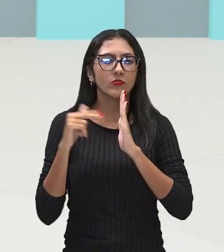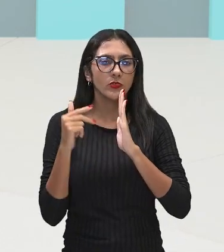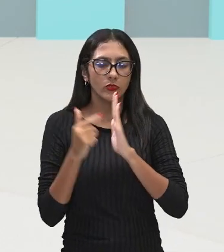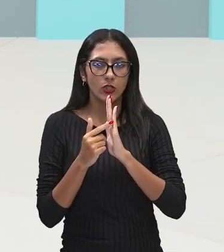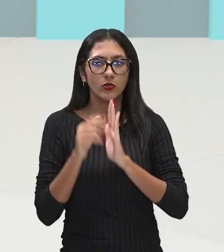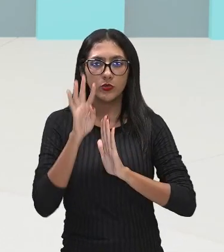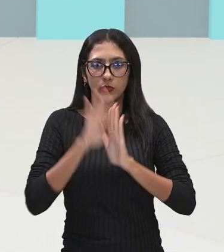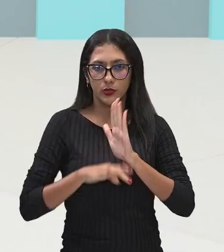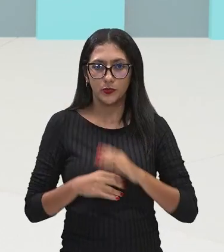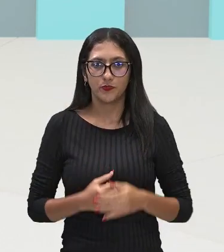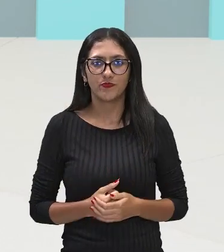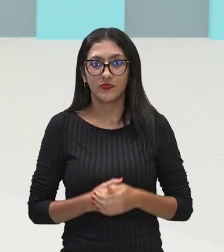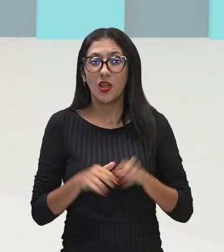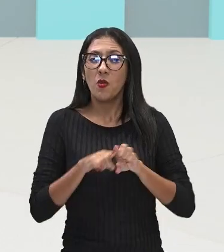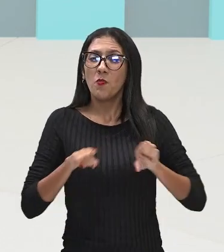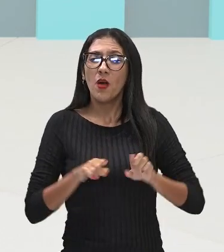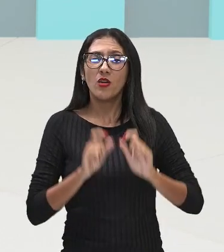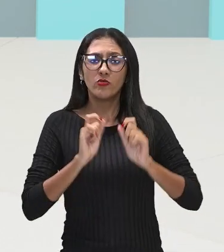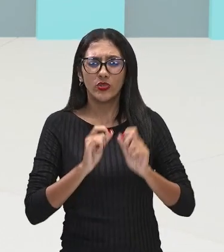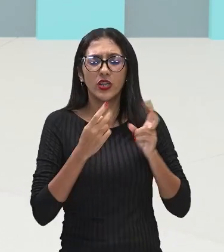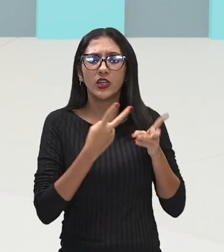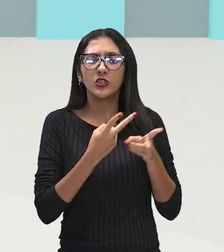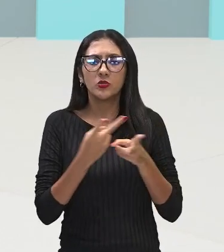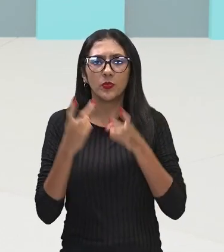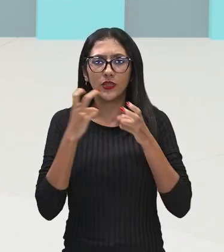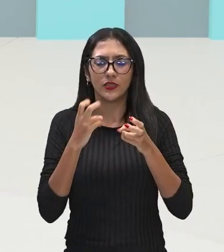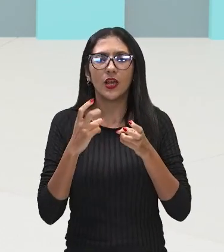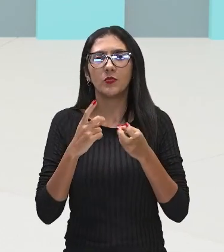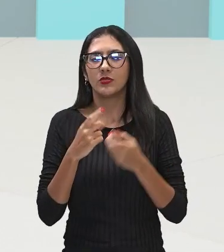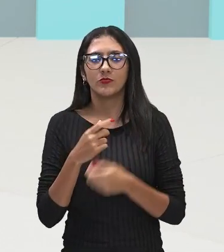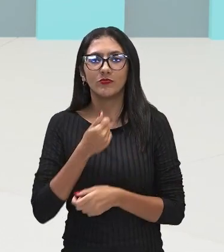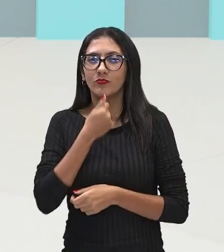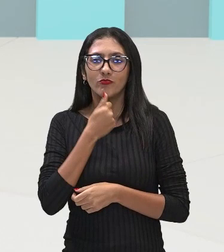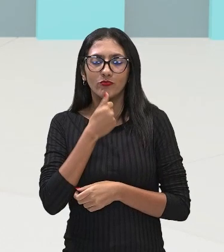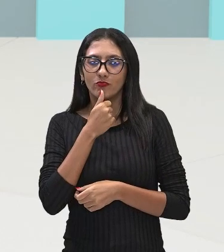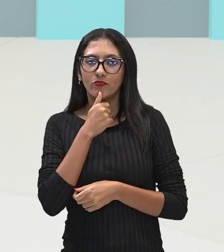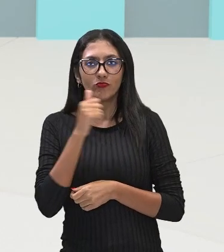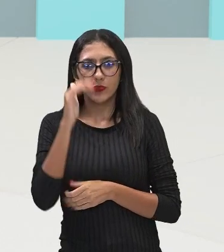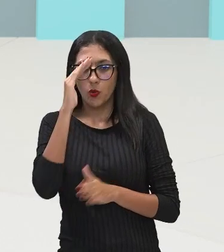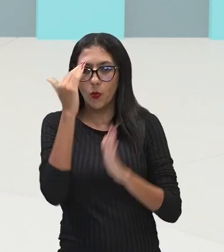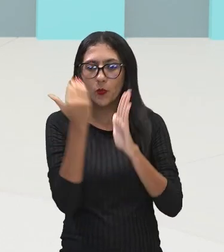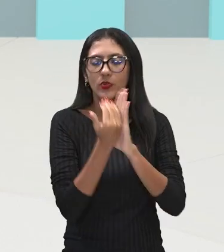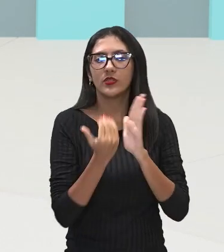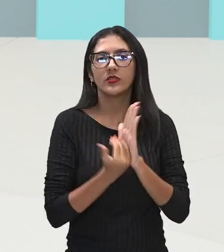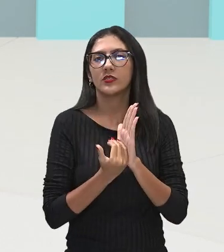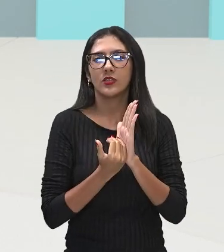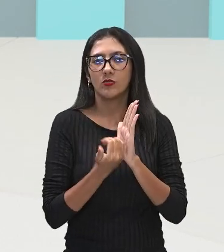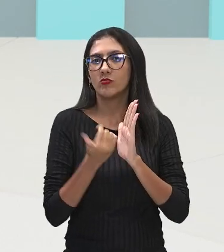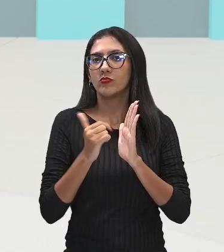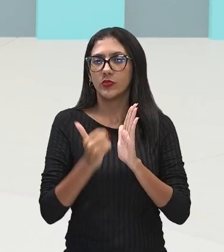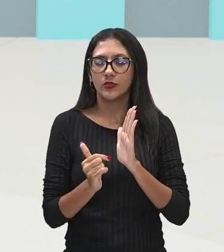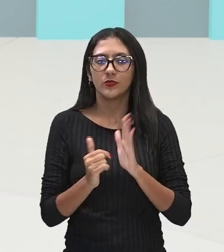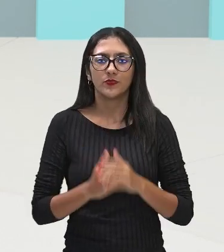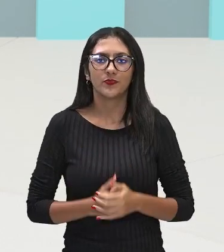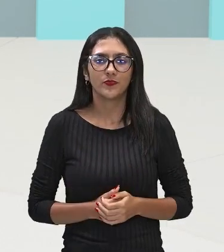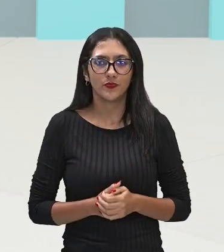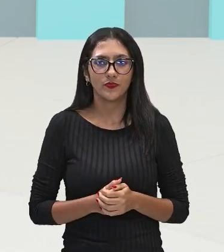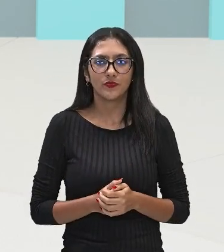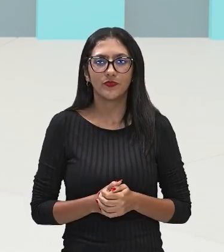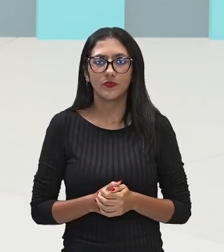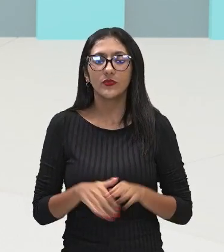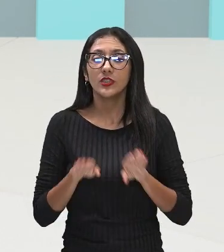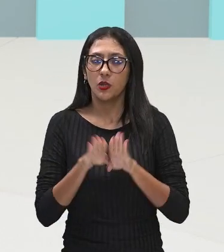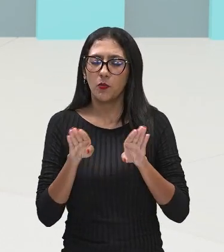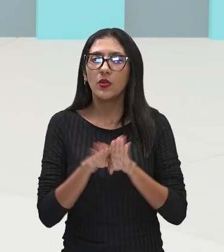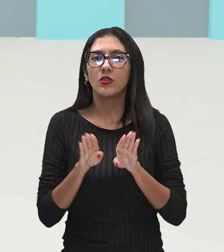Entretanto, observa-se o desrespeito a essa garantia devido ao preconceito. Então, agora, para fechar a ideia, eu continuo tratando ainda das